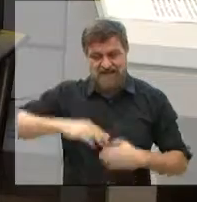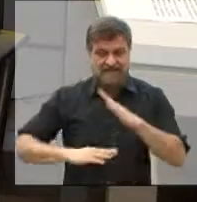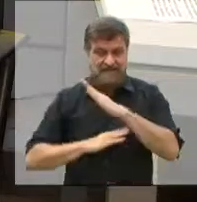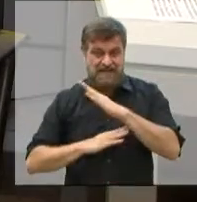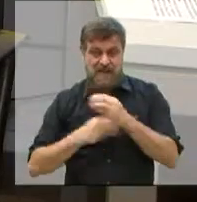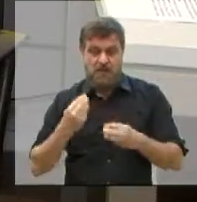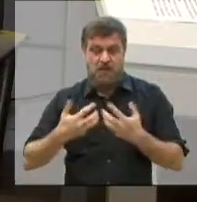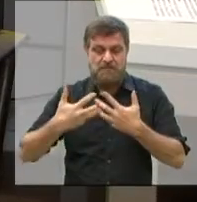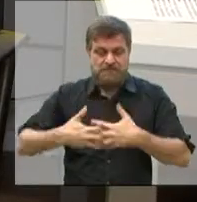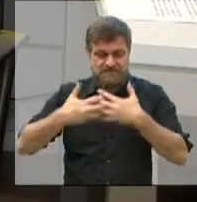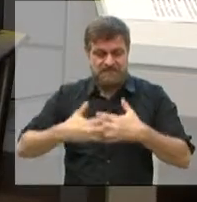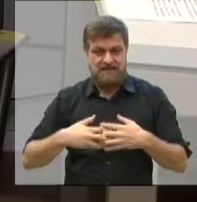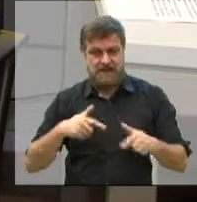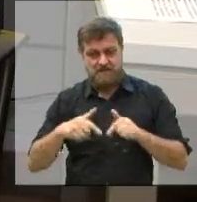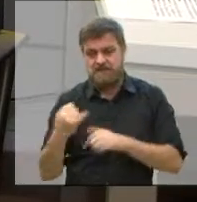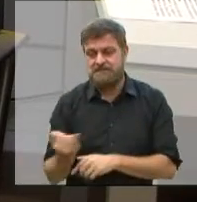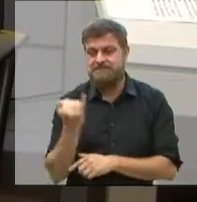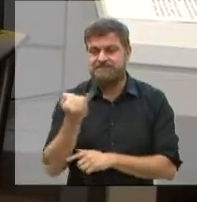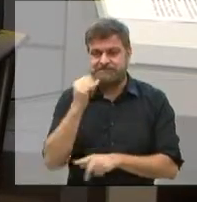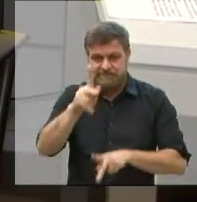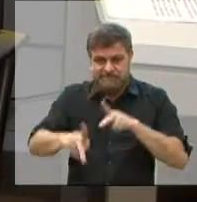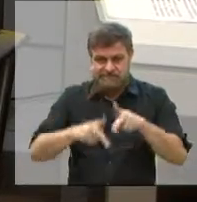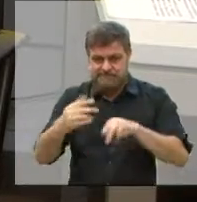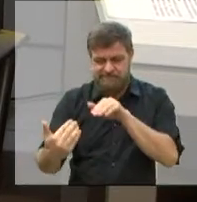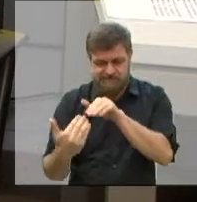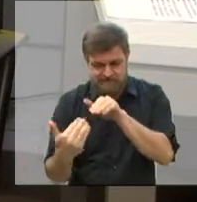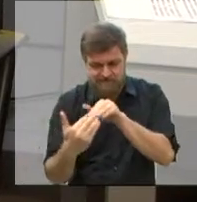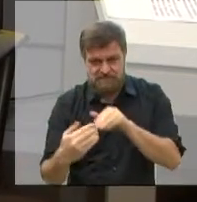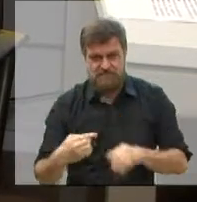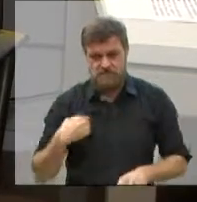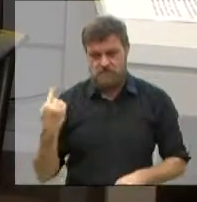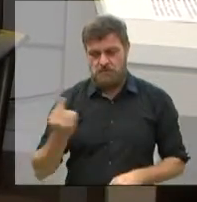o trabalho que é tão importante aí para a população. Então,